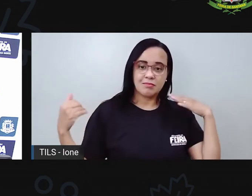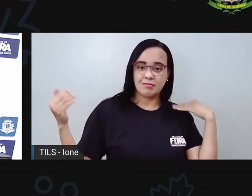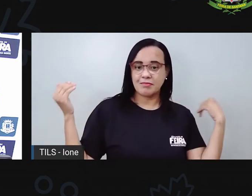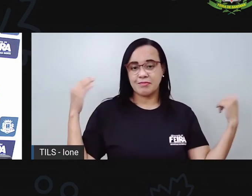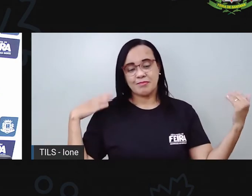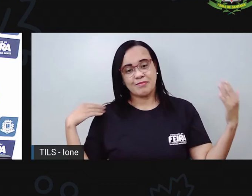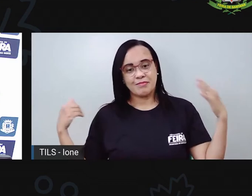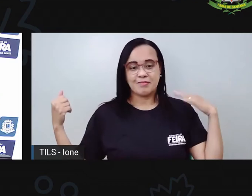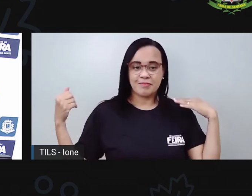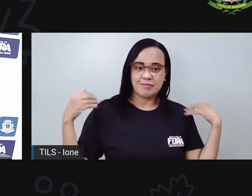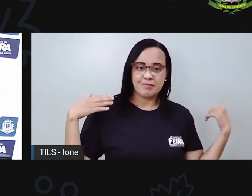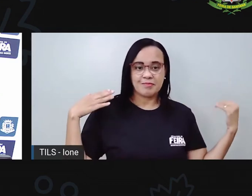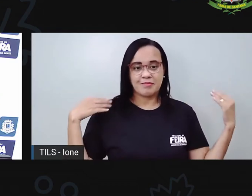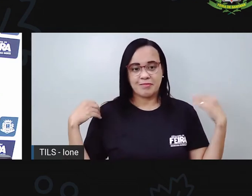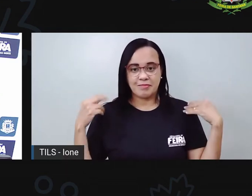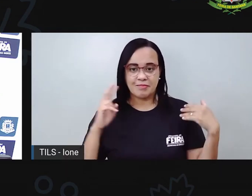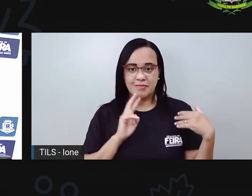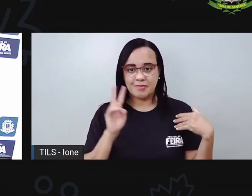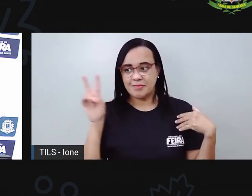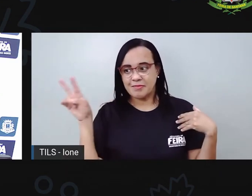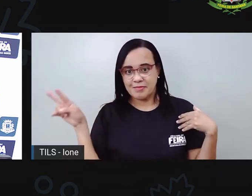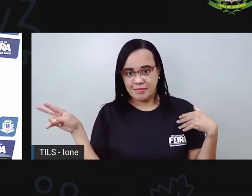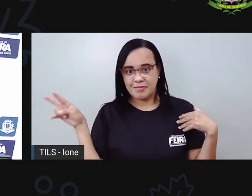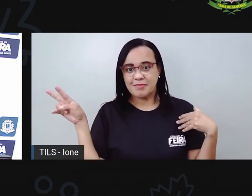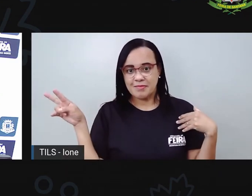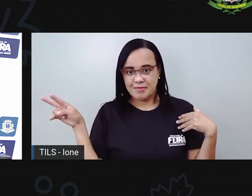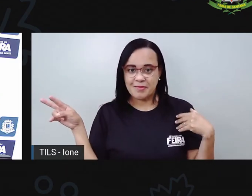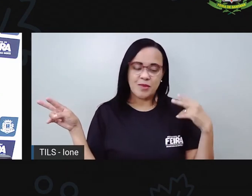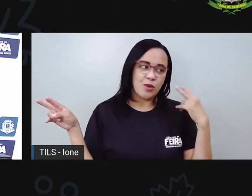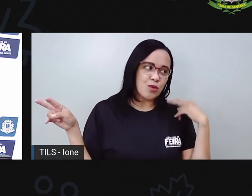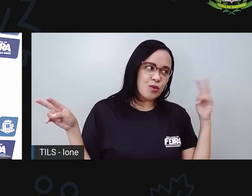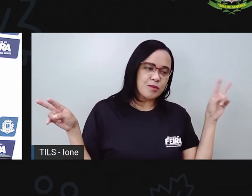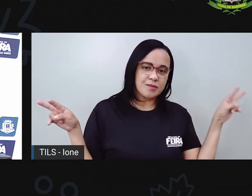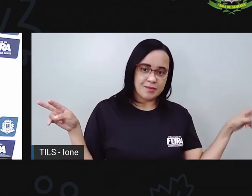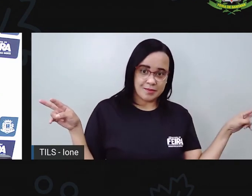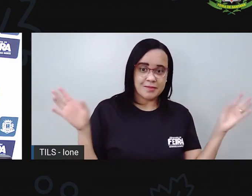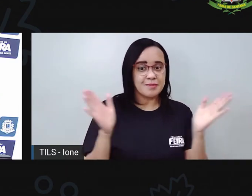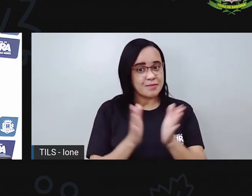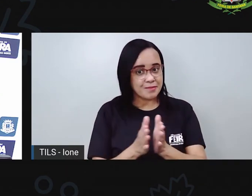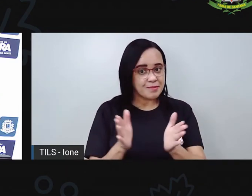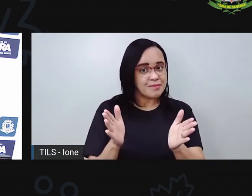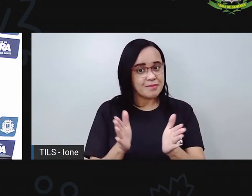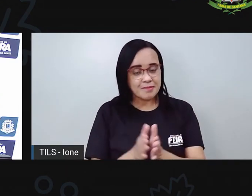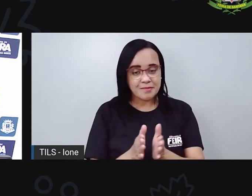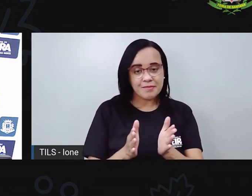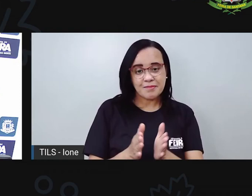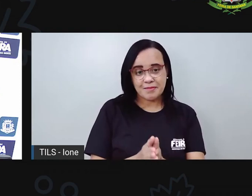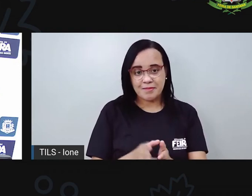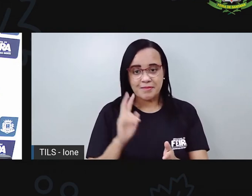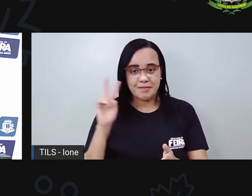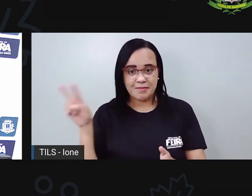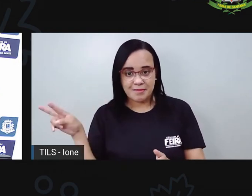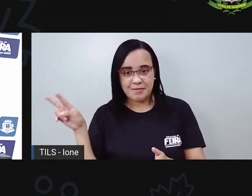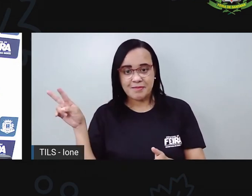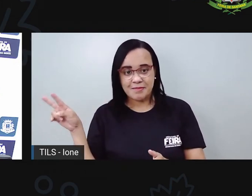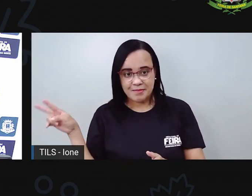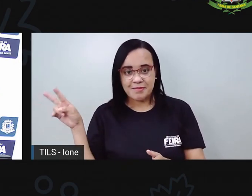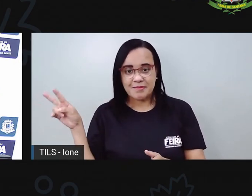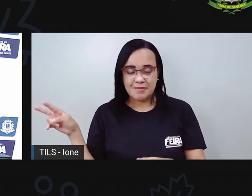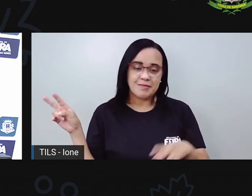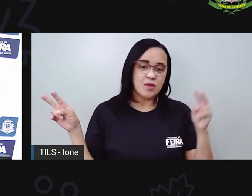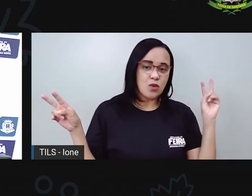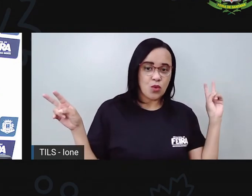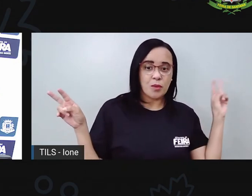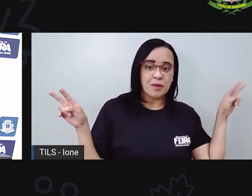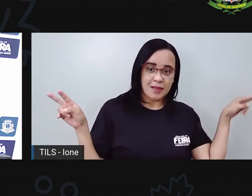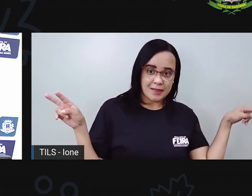lagoa olhou para que olhou para Ele olhou para que